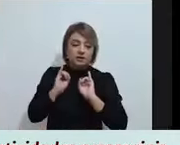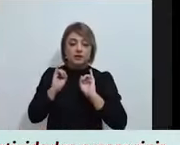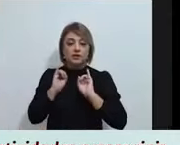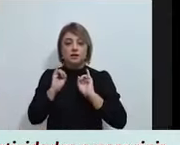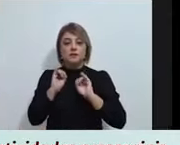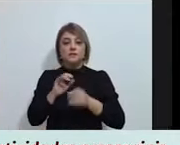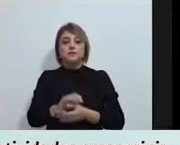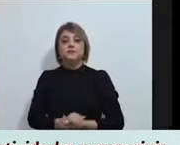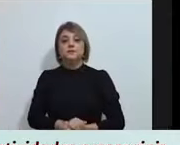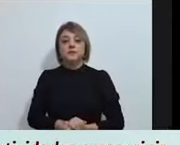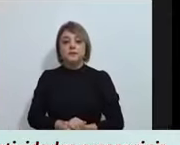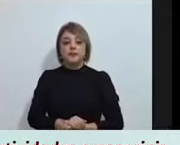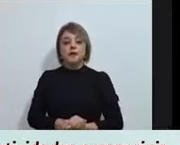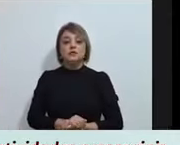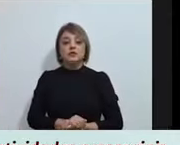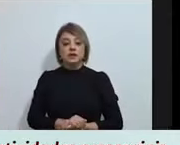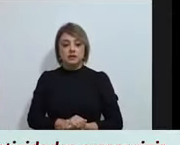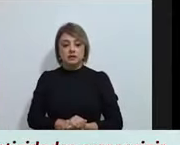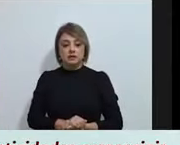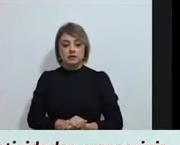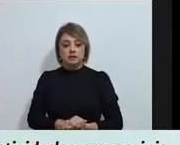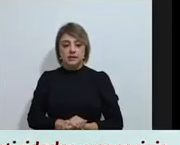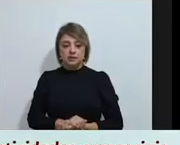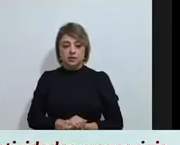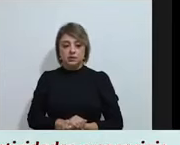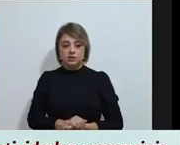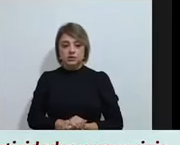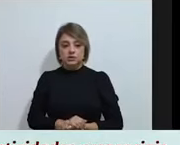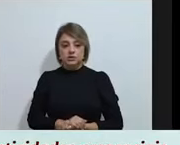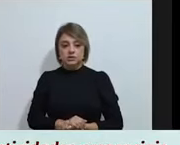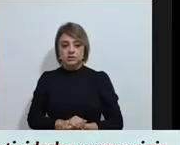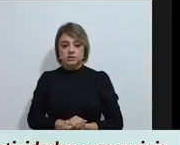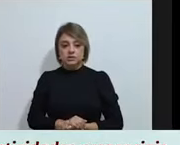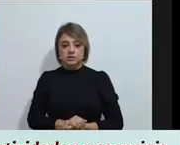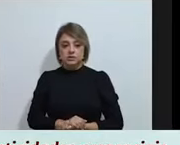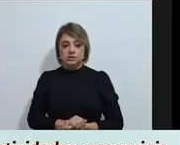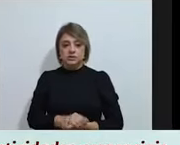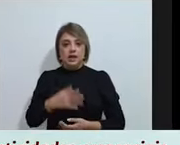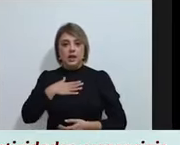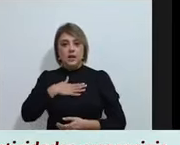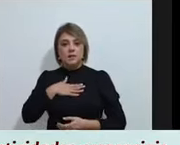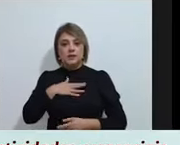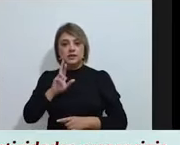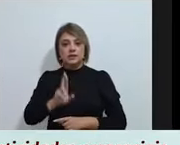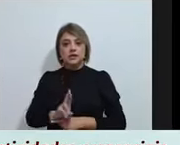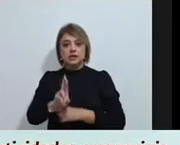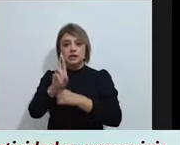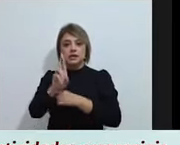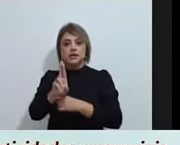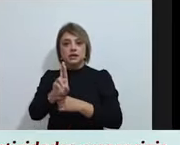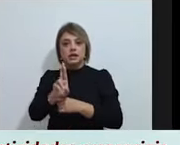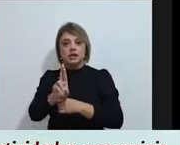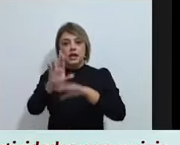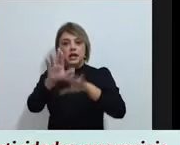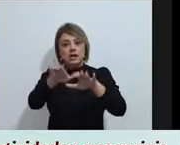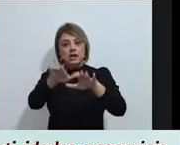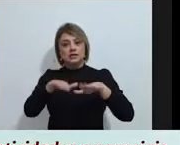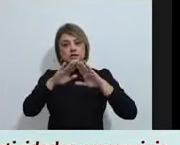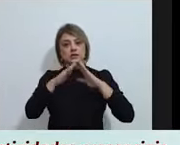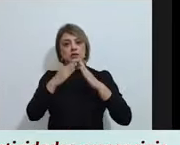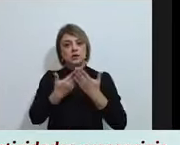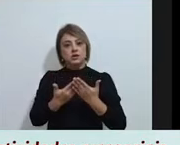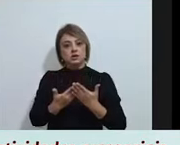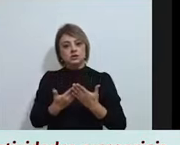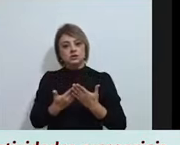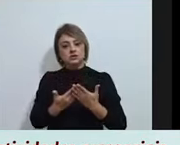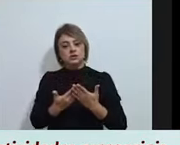né? Boa noite a todos e todas. É um prazer estar aqui representando os alunos das escolas, e eu já começo